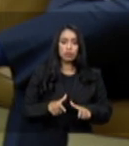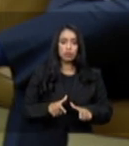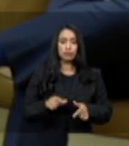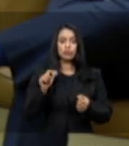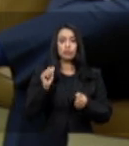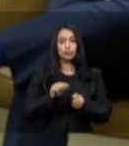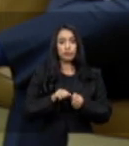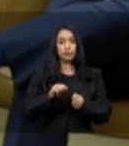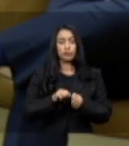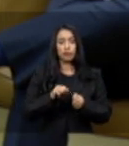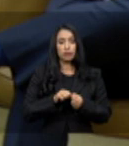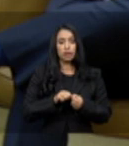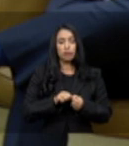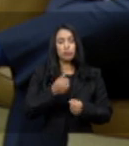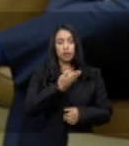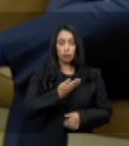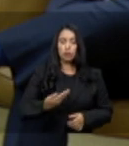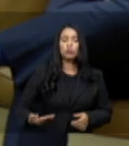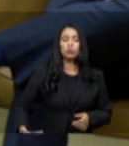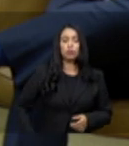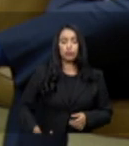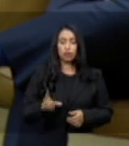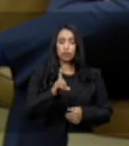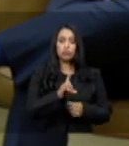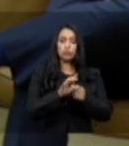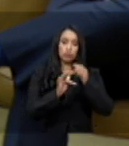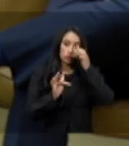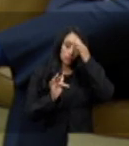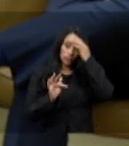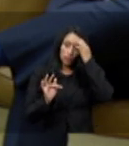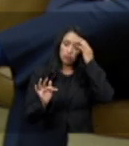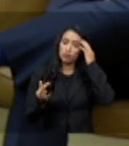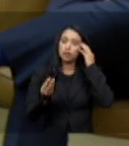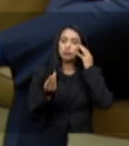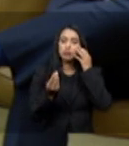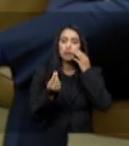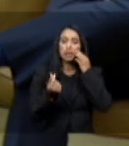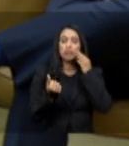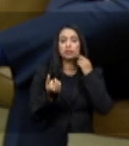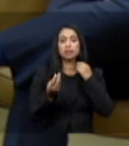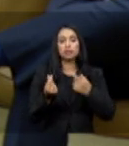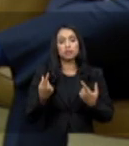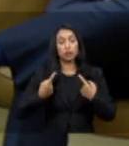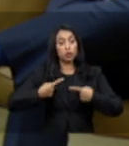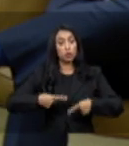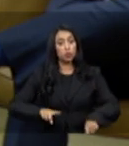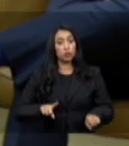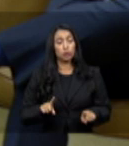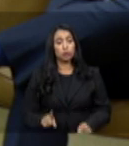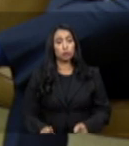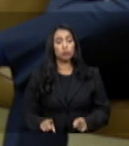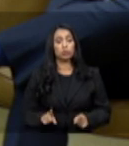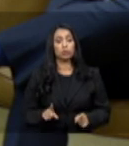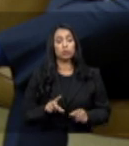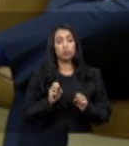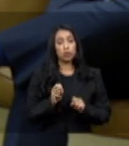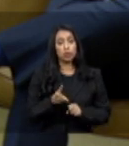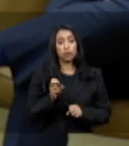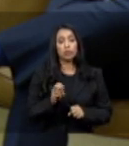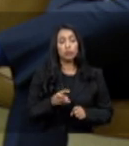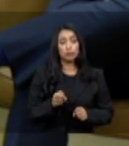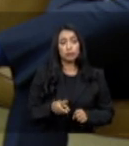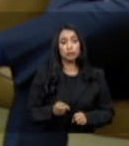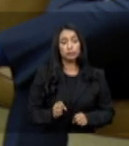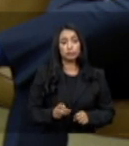providências tomadas pelo governo dos federal proposta dessa sensível questão de combate sanitário que se torna ainda mais grave